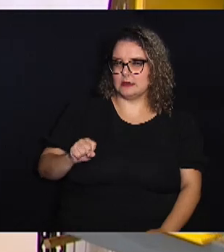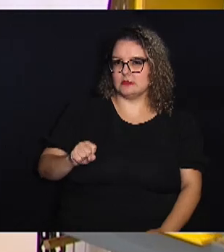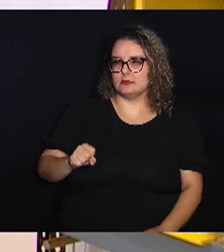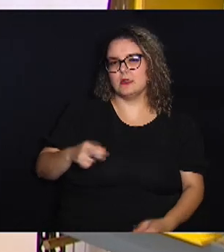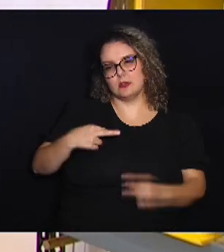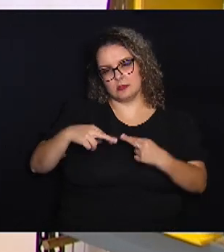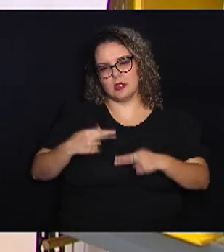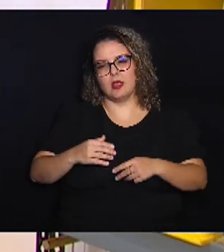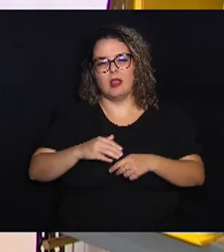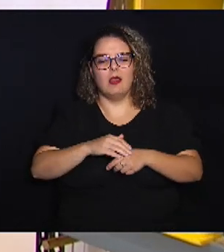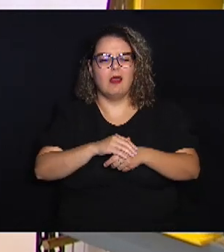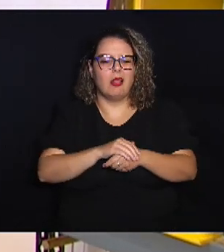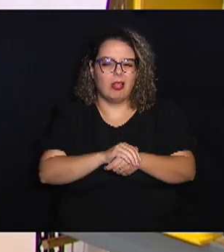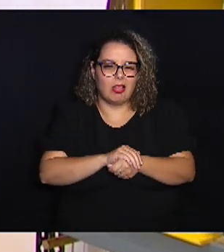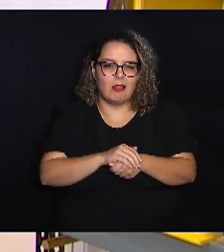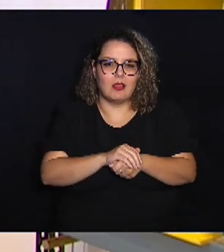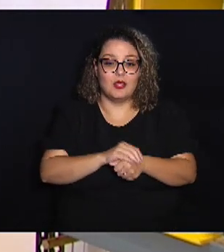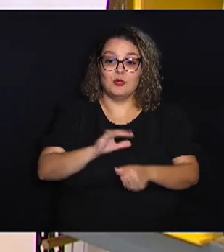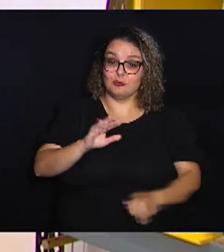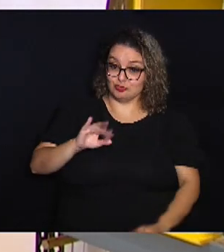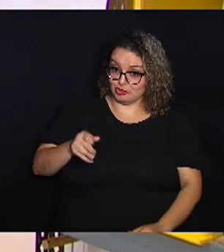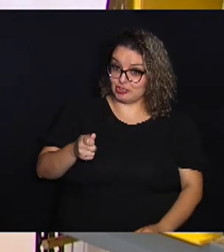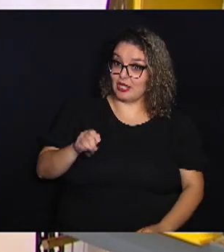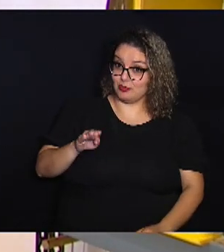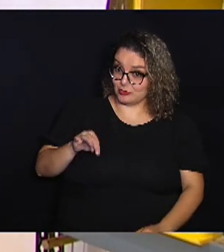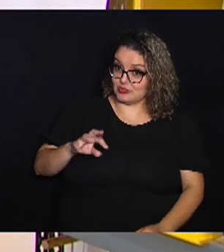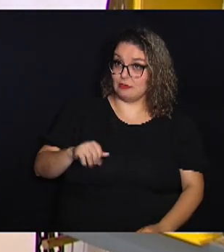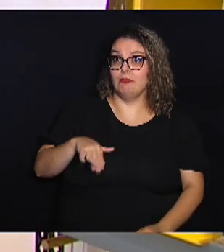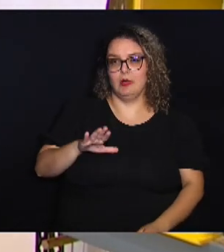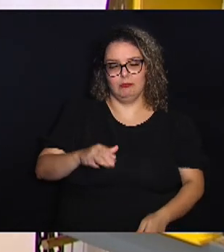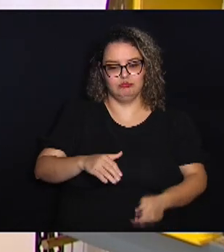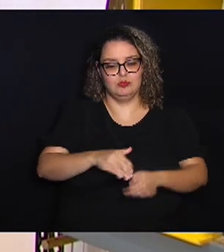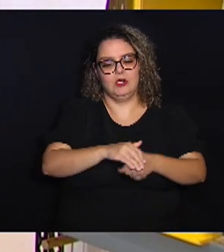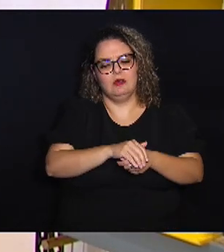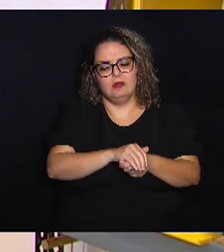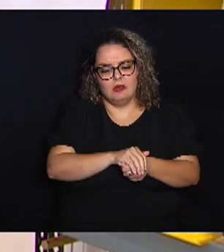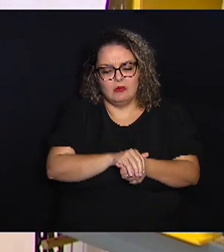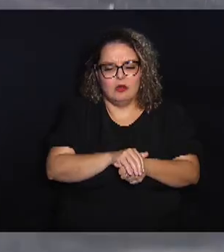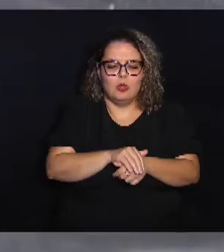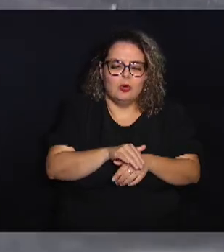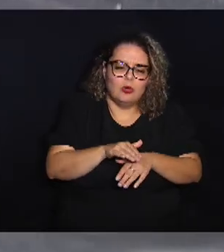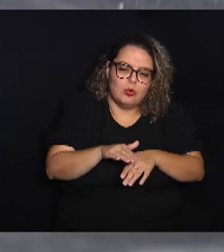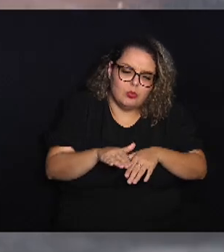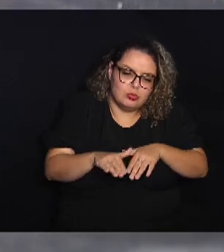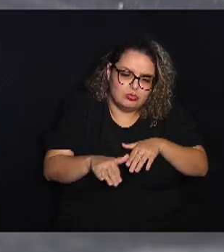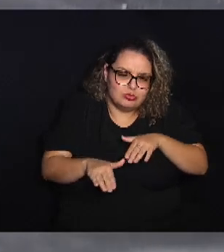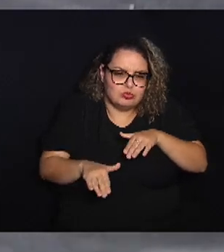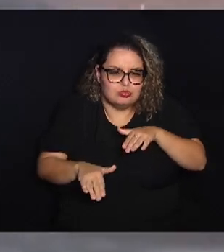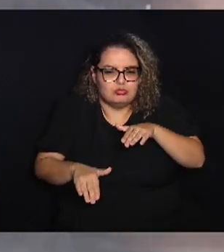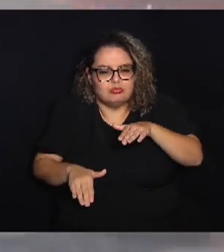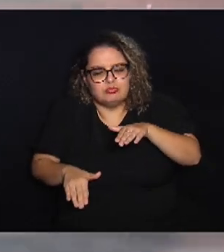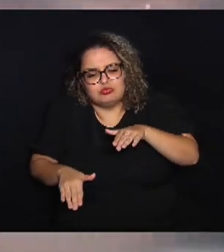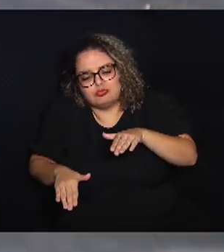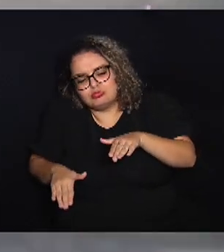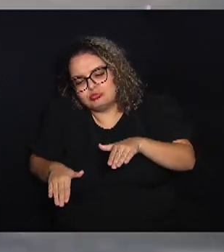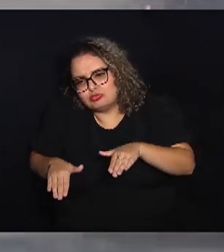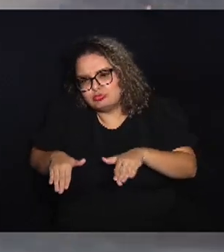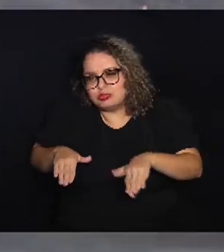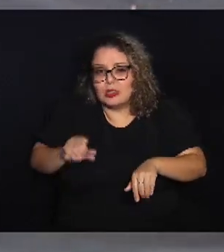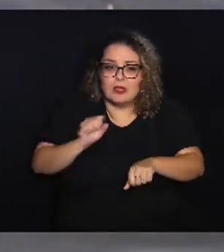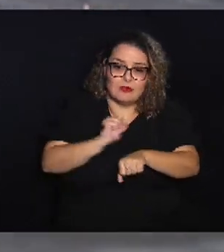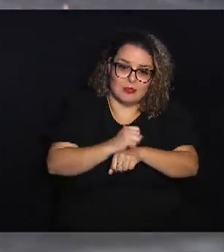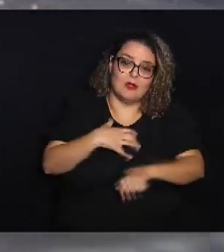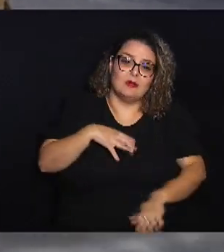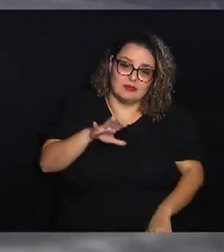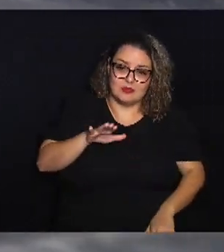relativamente lentos e o jabuti mais ainda, né? Então, de fato, tudo neles é um pouquinho mais devagar. Ele já é paradinho, esse é o jeito que ele